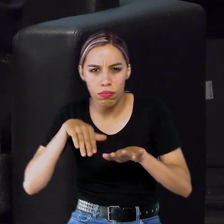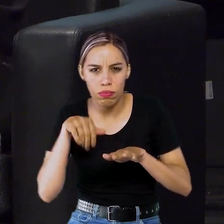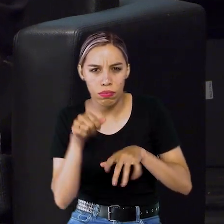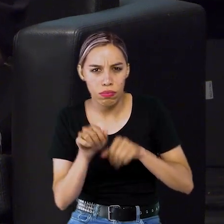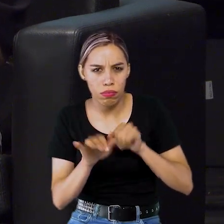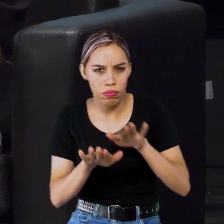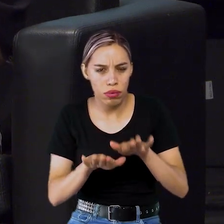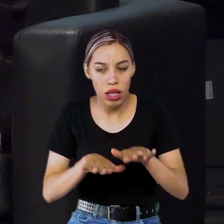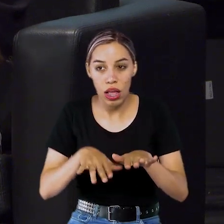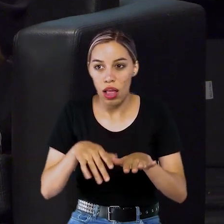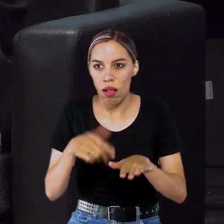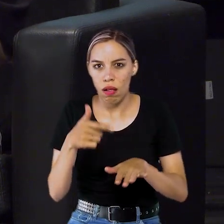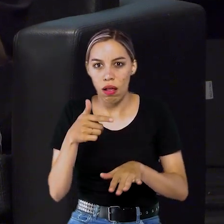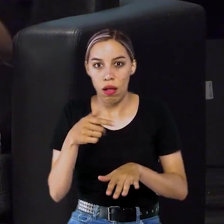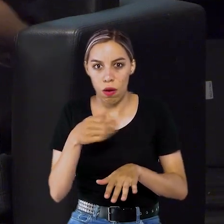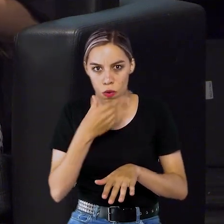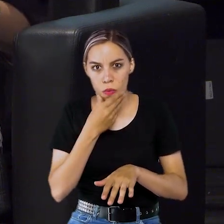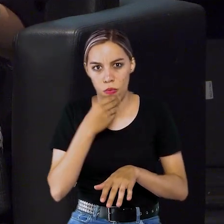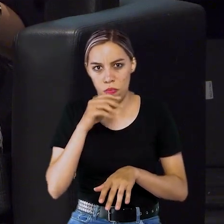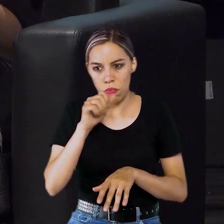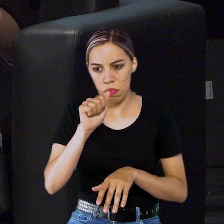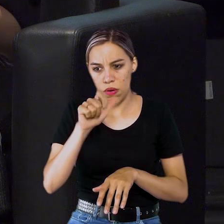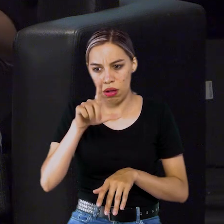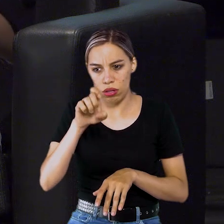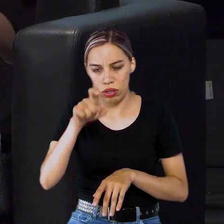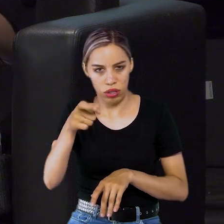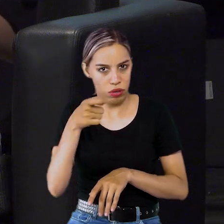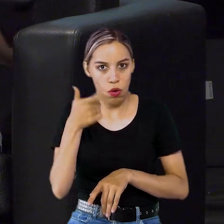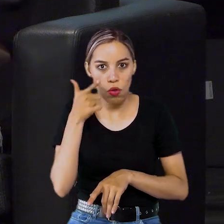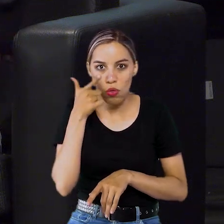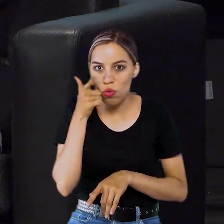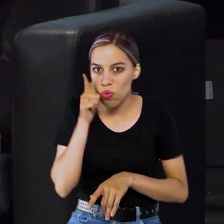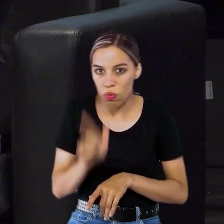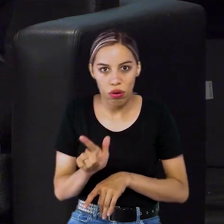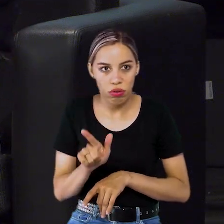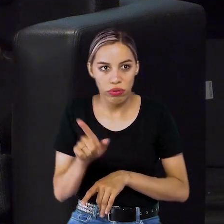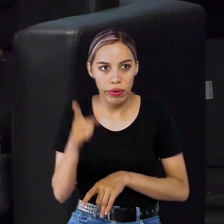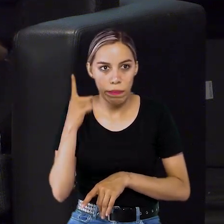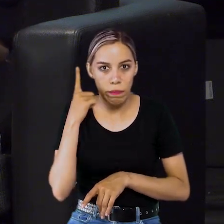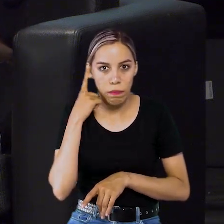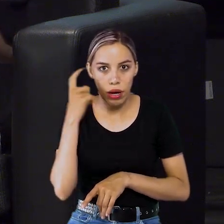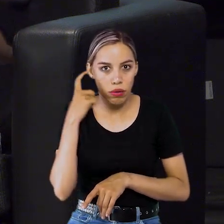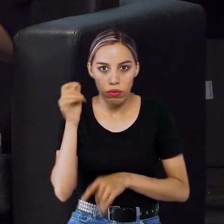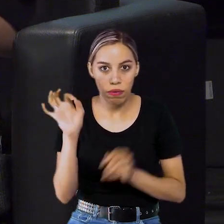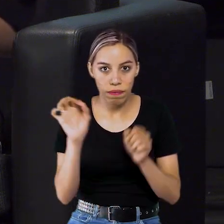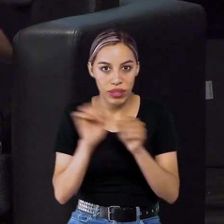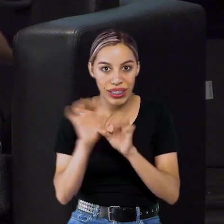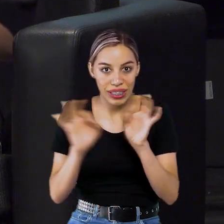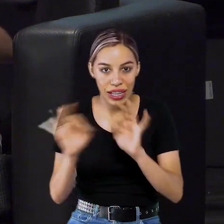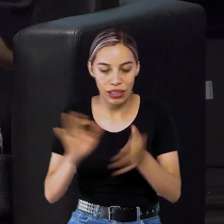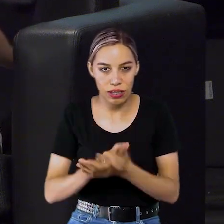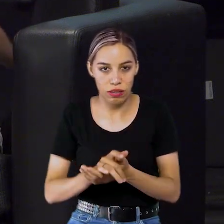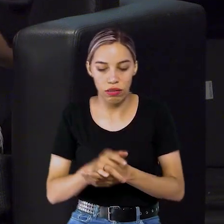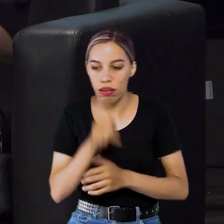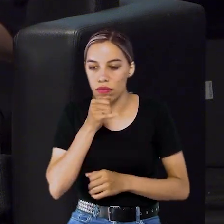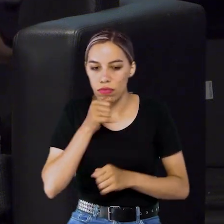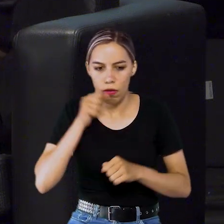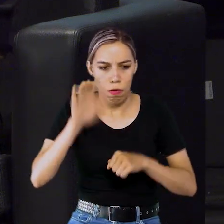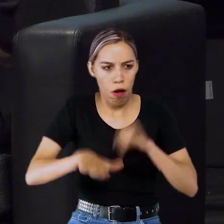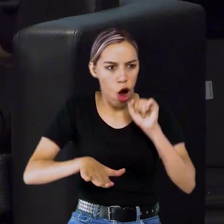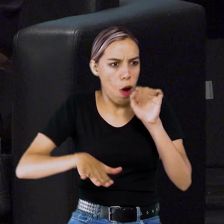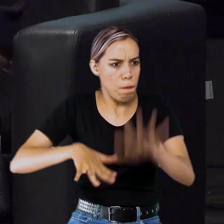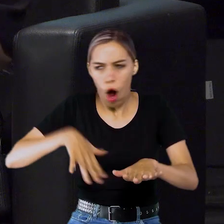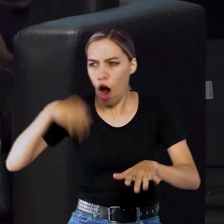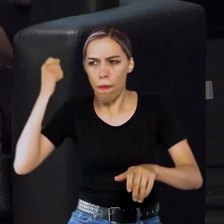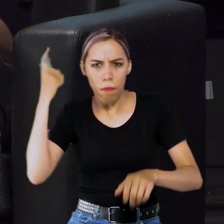não conseguia fazer isso. Por quê? Porque ele era um homem de 2 metros, que nunca tinha andado no mato, então ele andava fazendo um